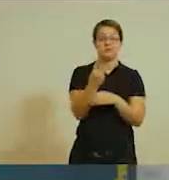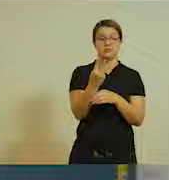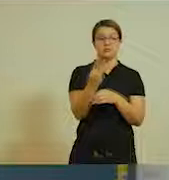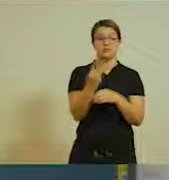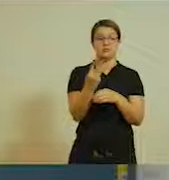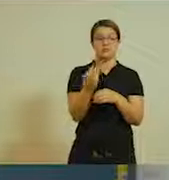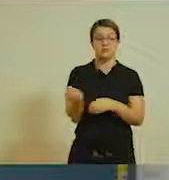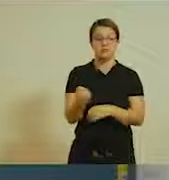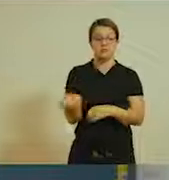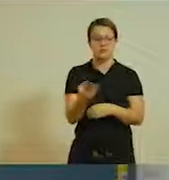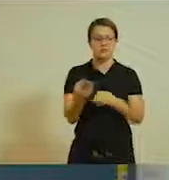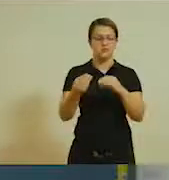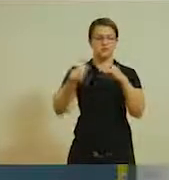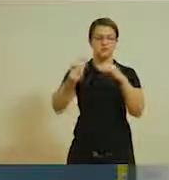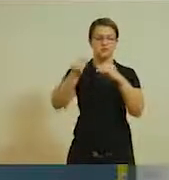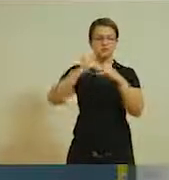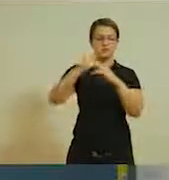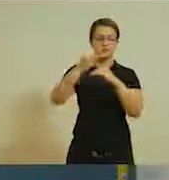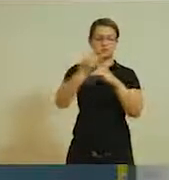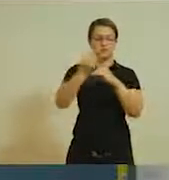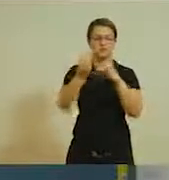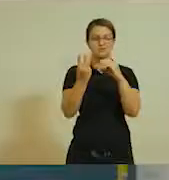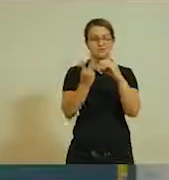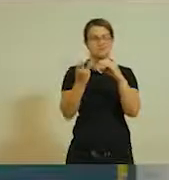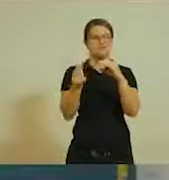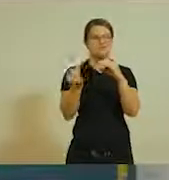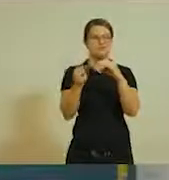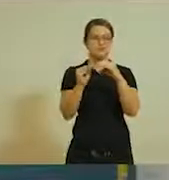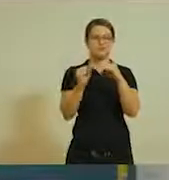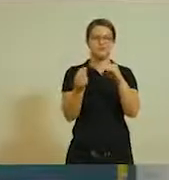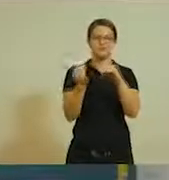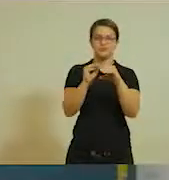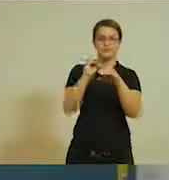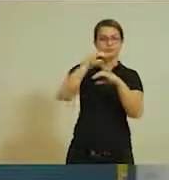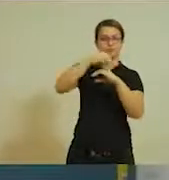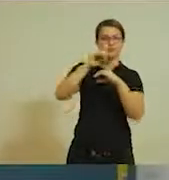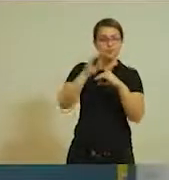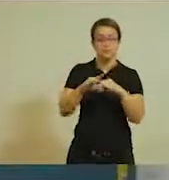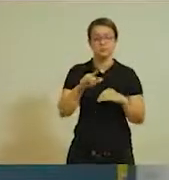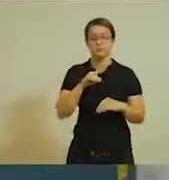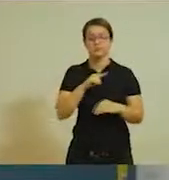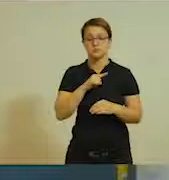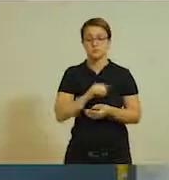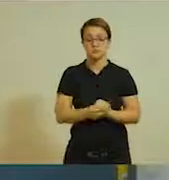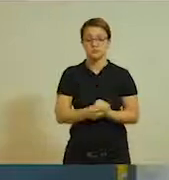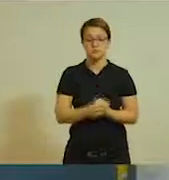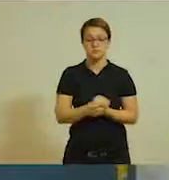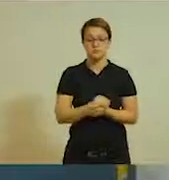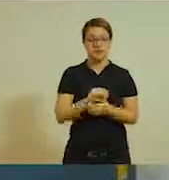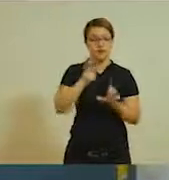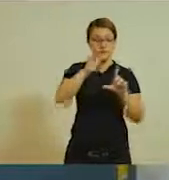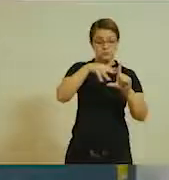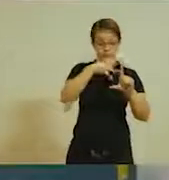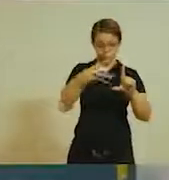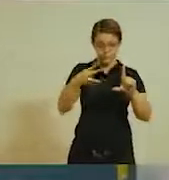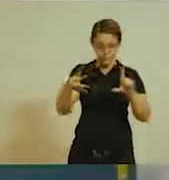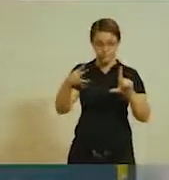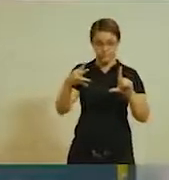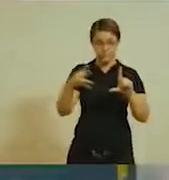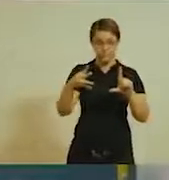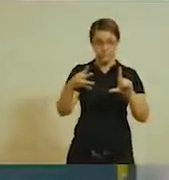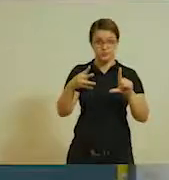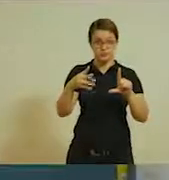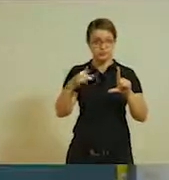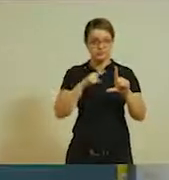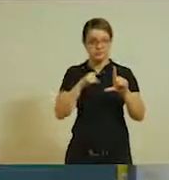Depois que confeccionar o dado, vocês vão confeccionar essa tabela aqui. Nessa tabela, vocês vão colocar as rodadas, no